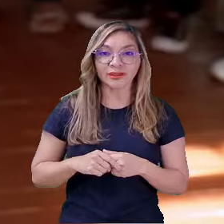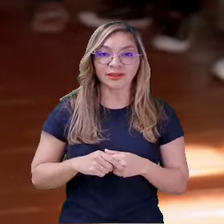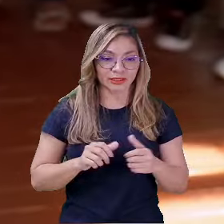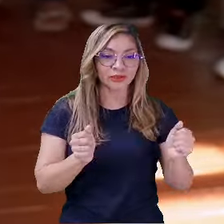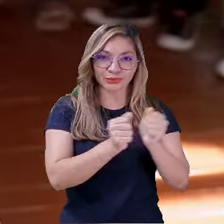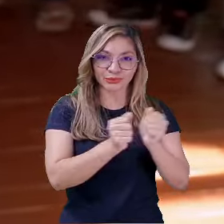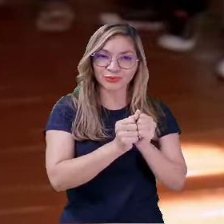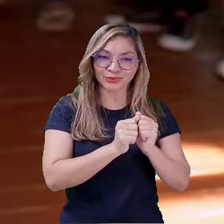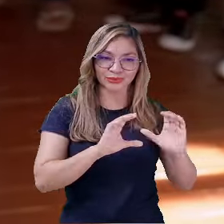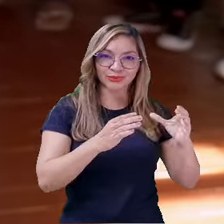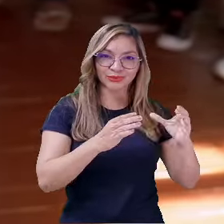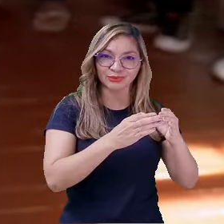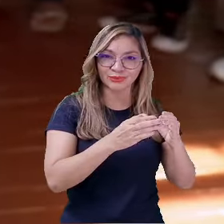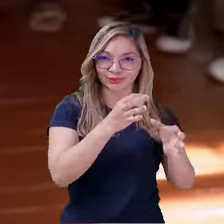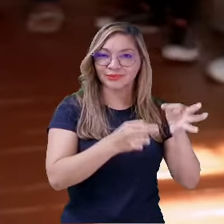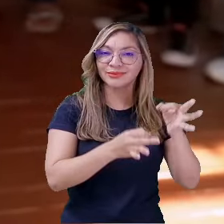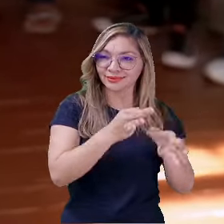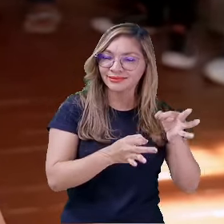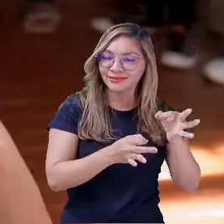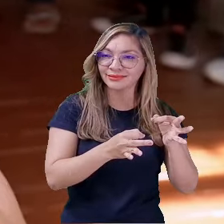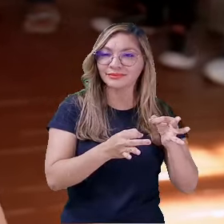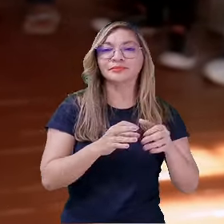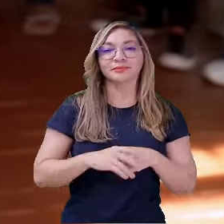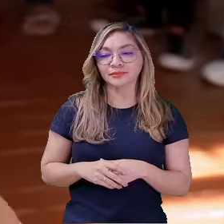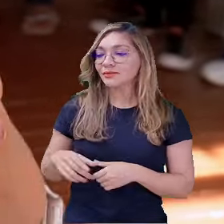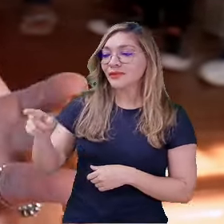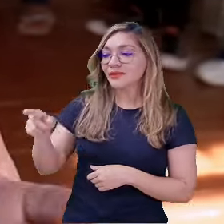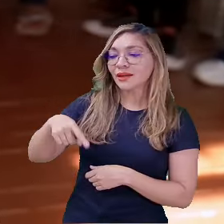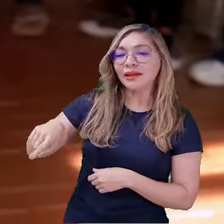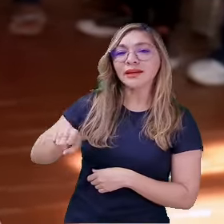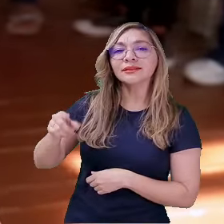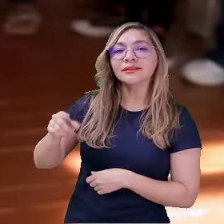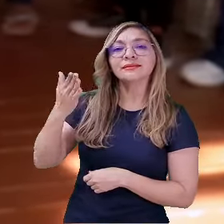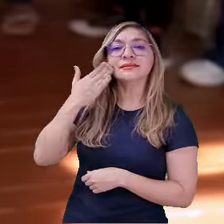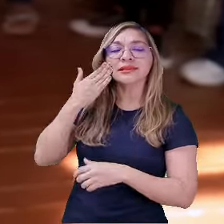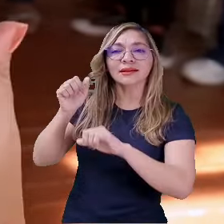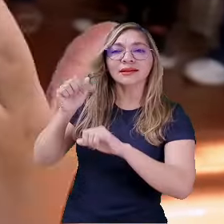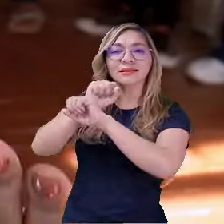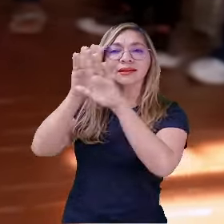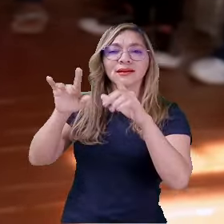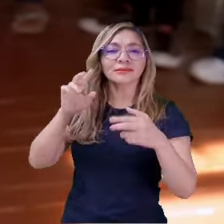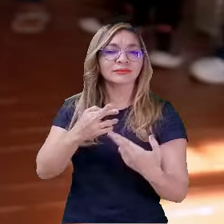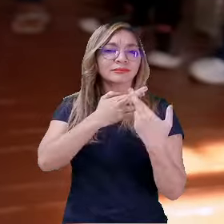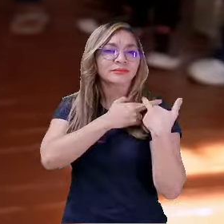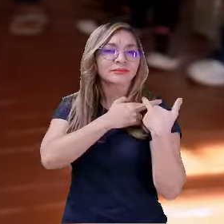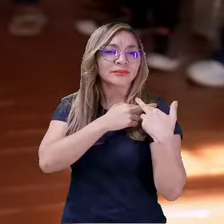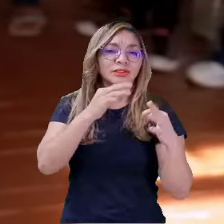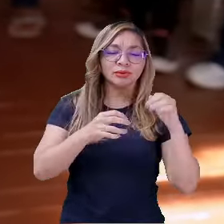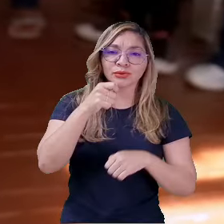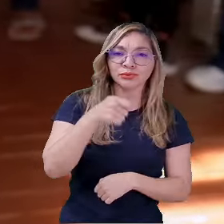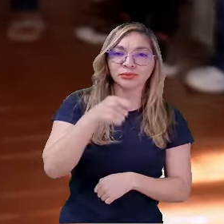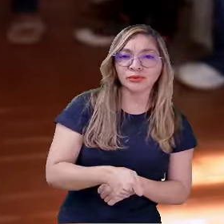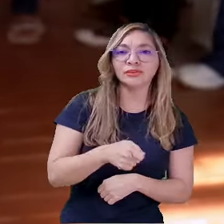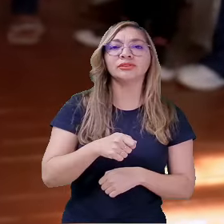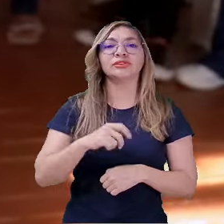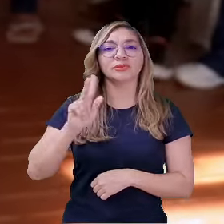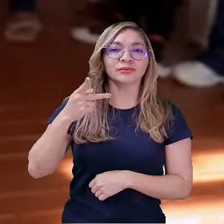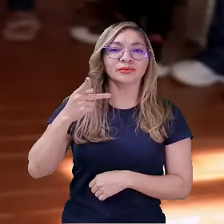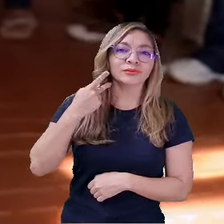de justiça. Para que eles saibam um pouquinho o que faz um juiz, um promotor, um defensor, um